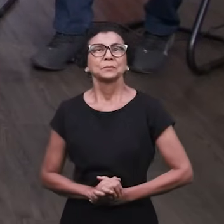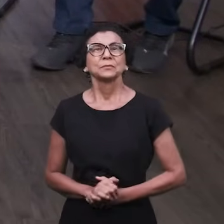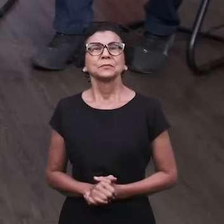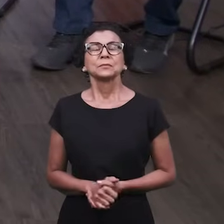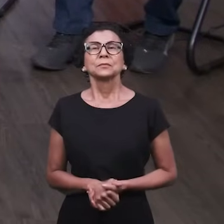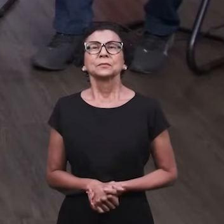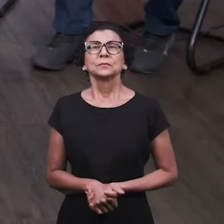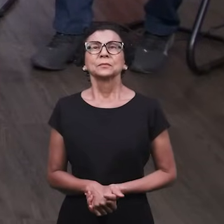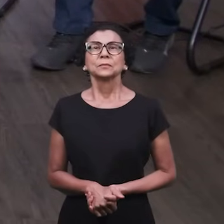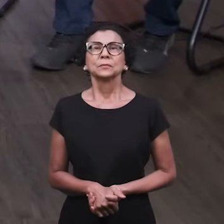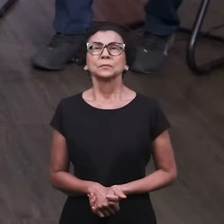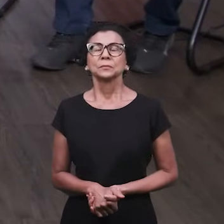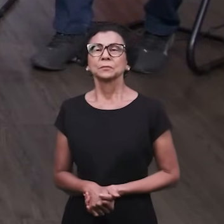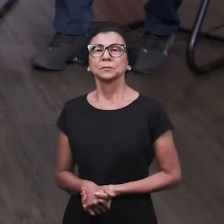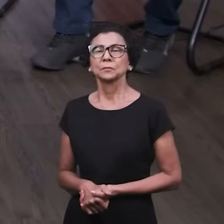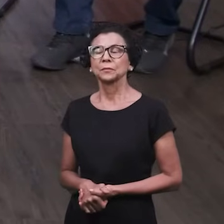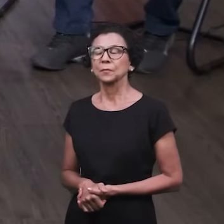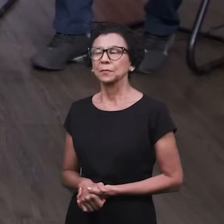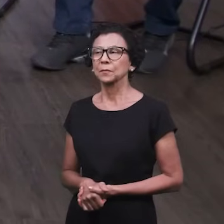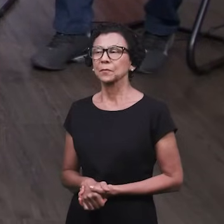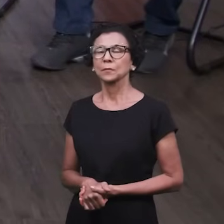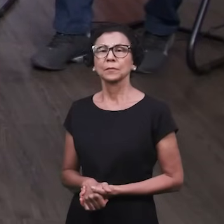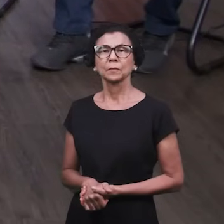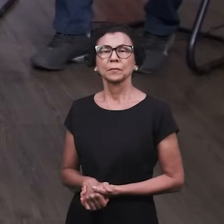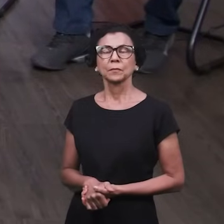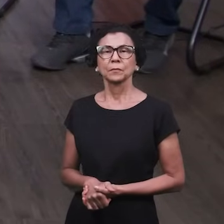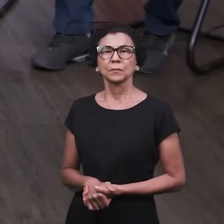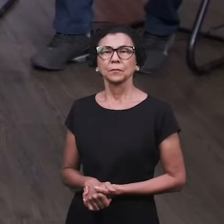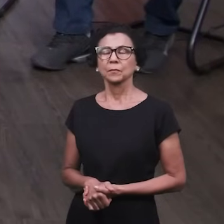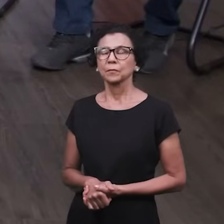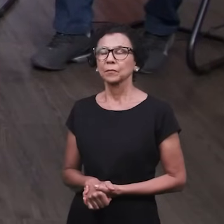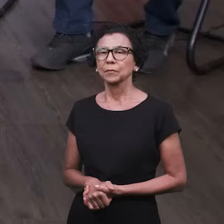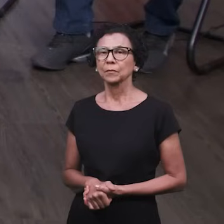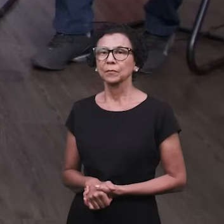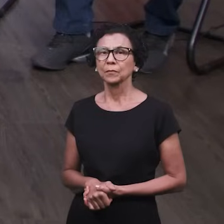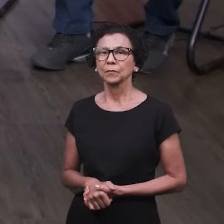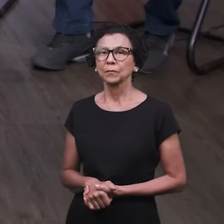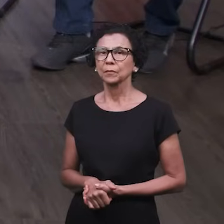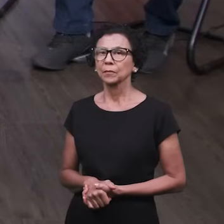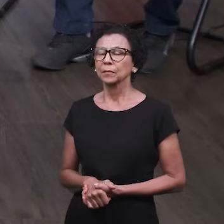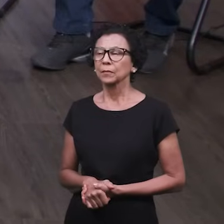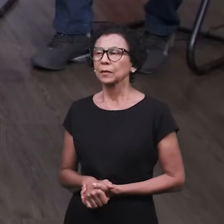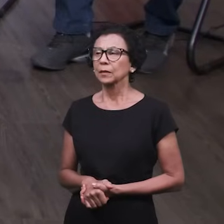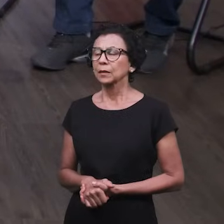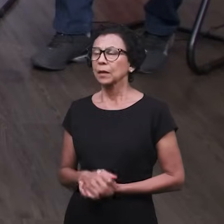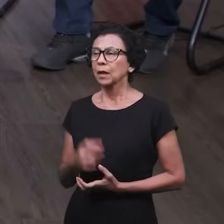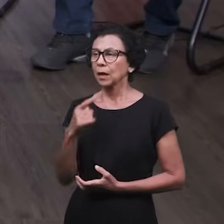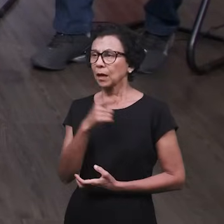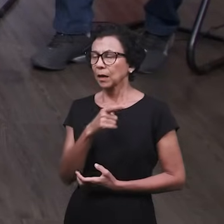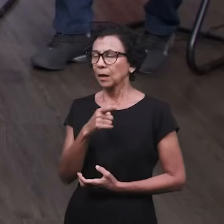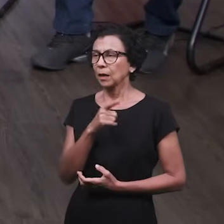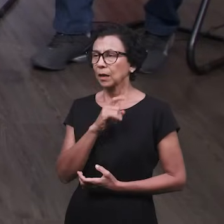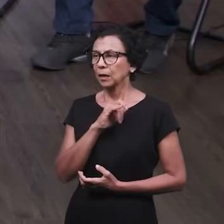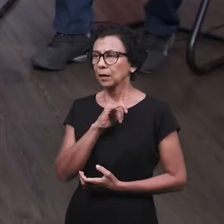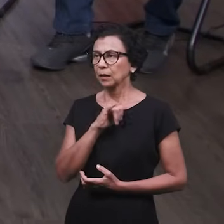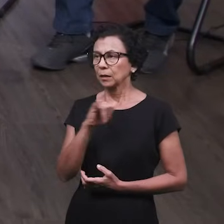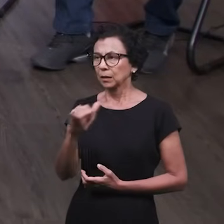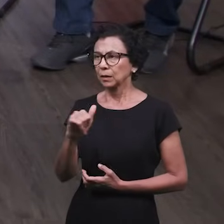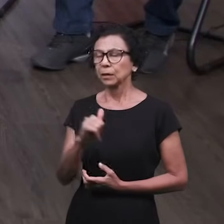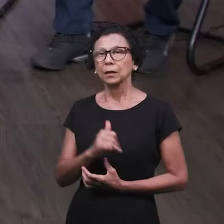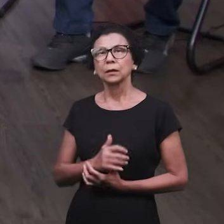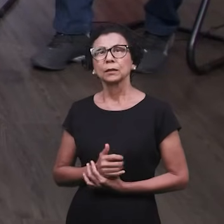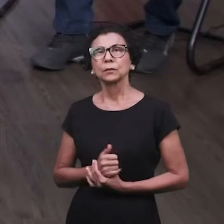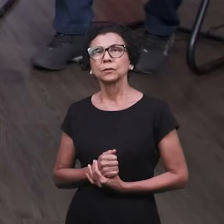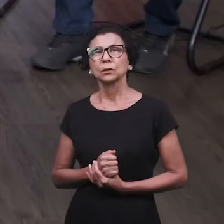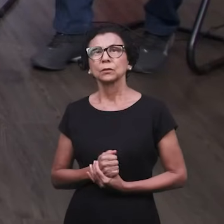sobre isso aqui no programa, porque ela falou, assim, indiretamente, né? Ela falou que queria um